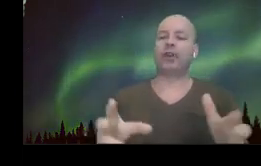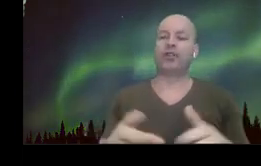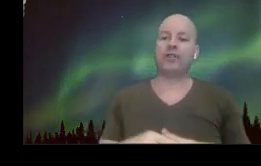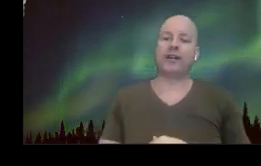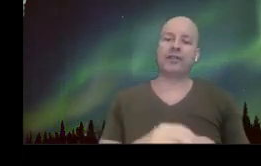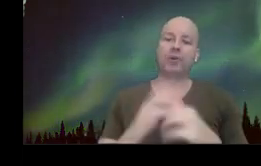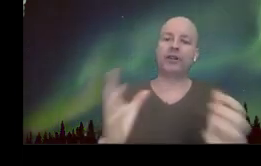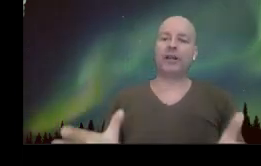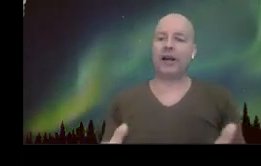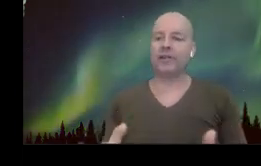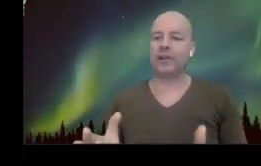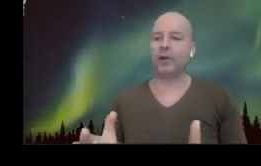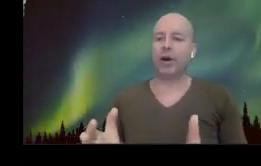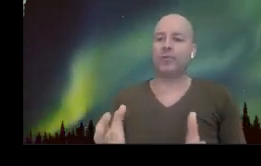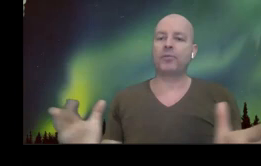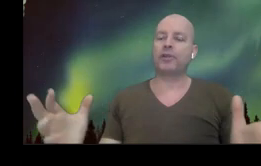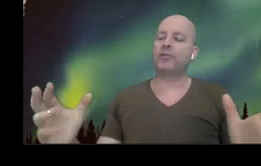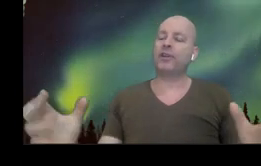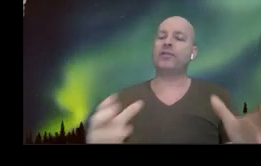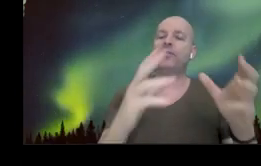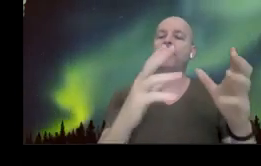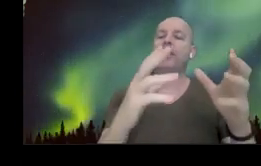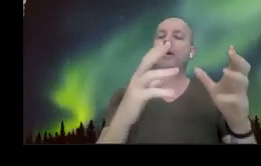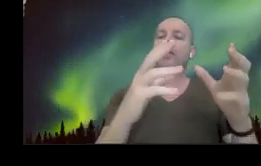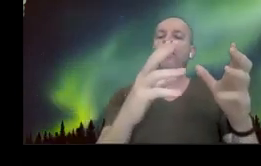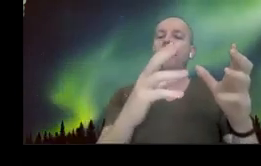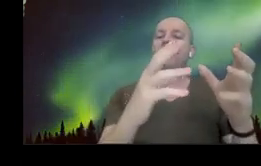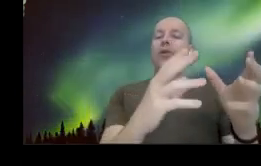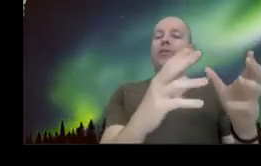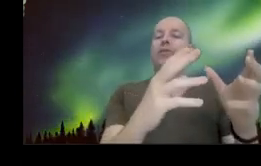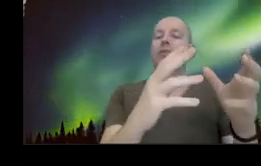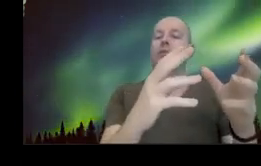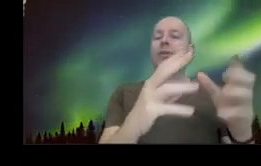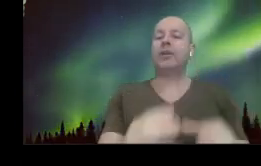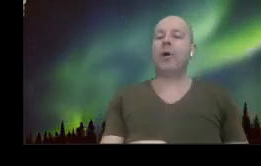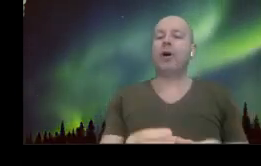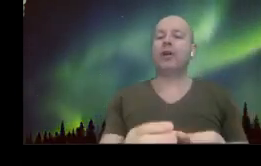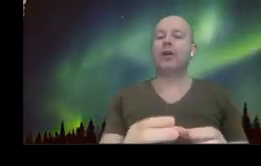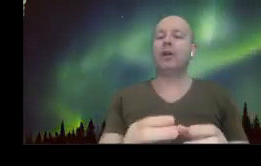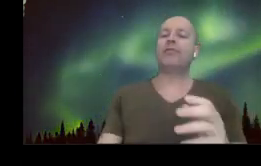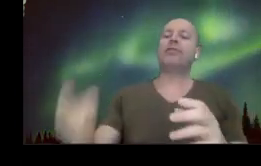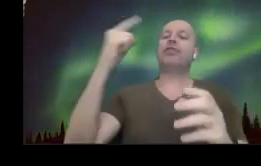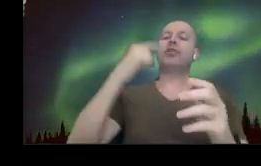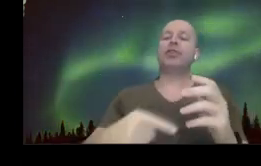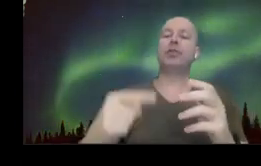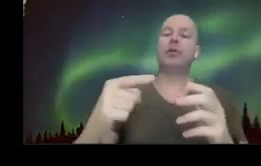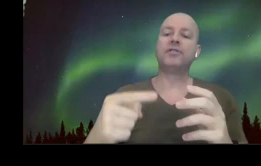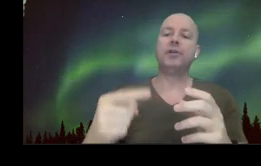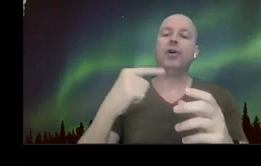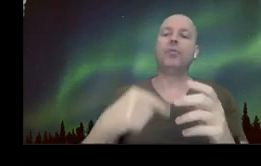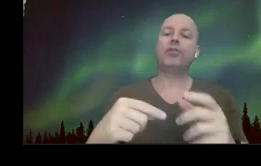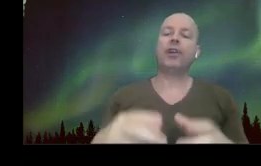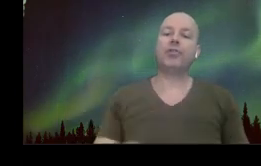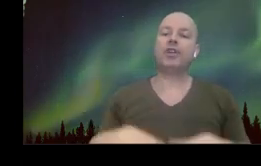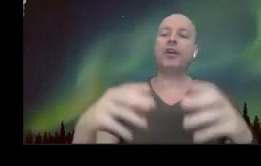peixes, por isso que a gente vê aquelas mortalidades enormes muitas vezes, não têm oxigênio e morrem. E você gerou de